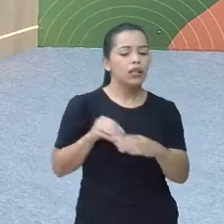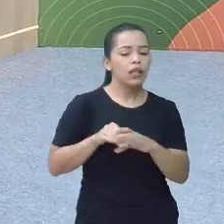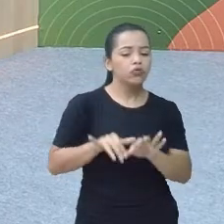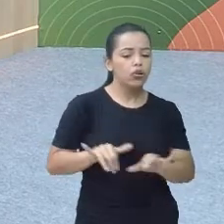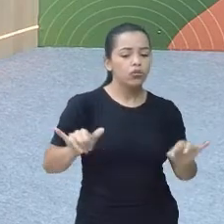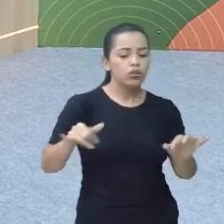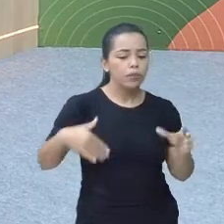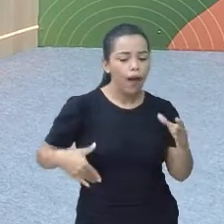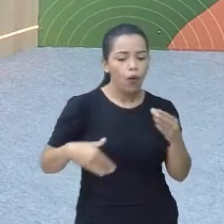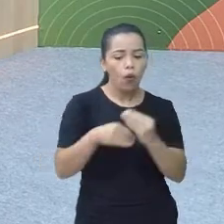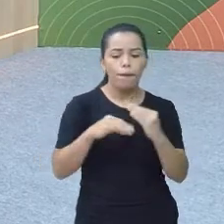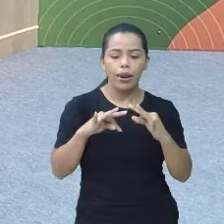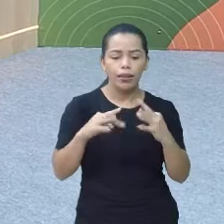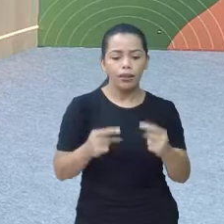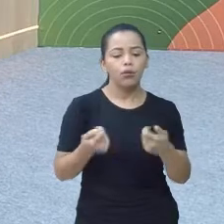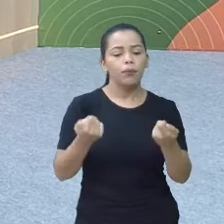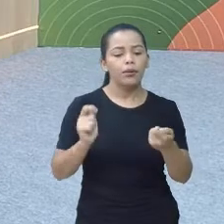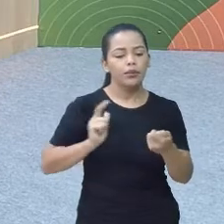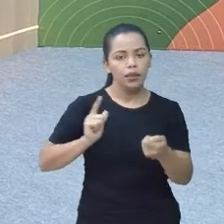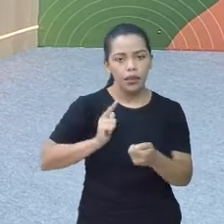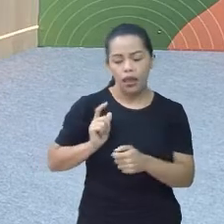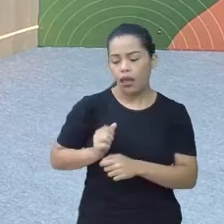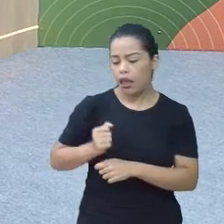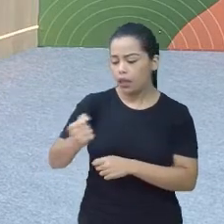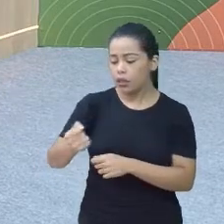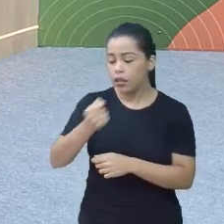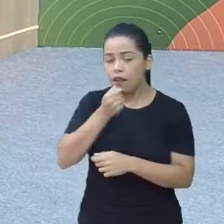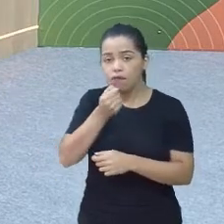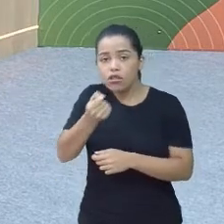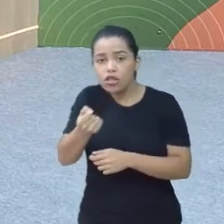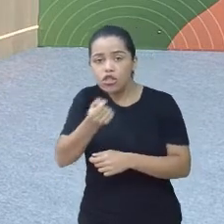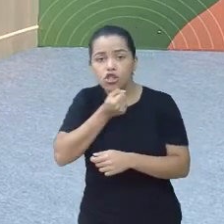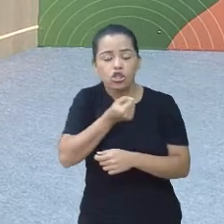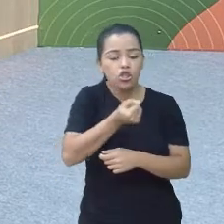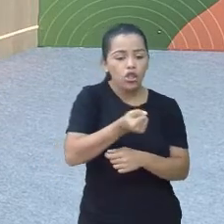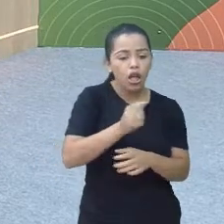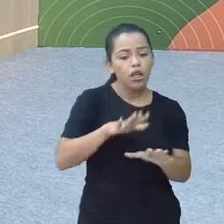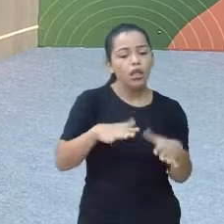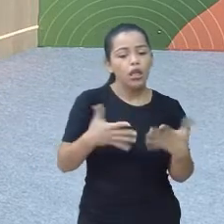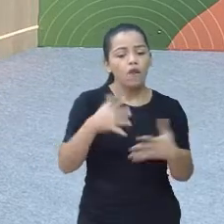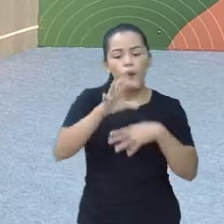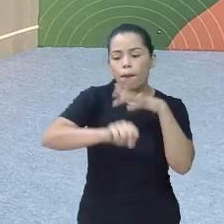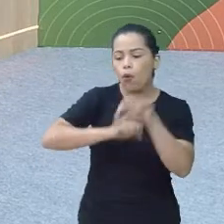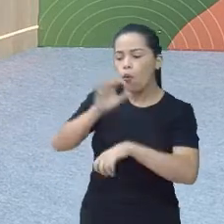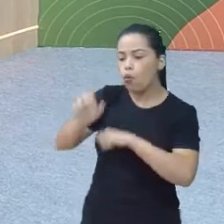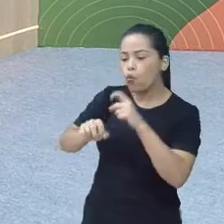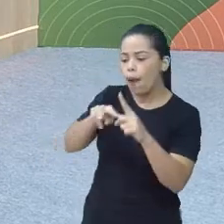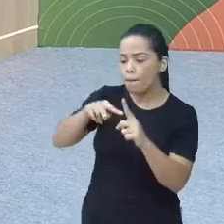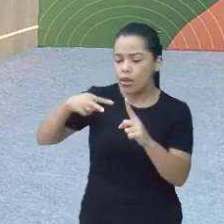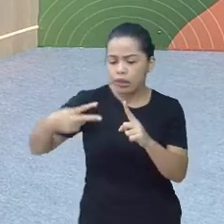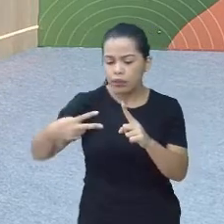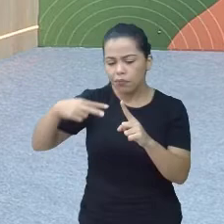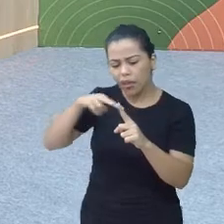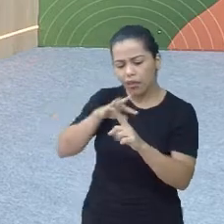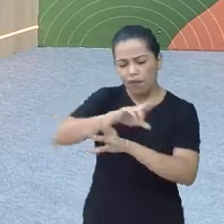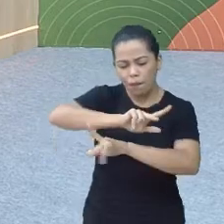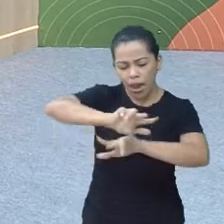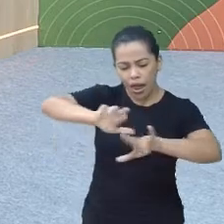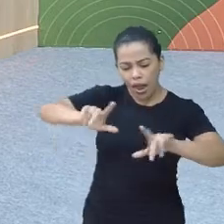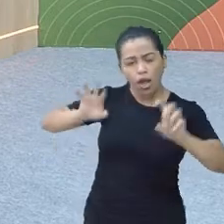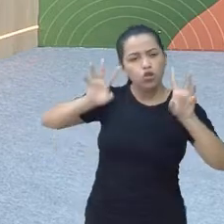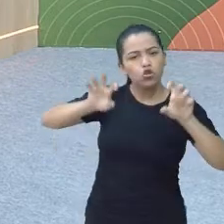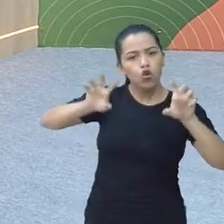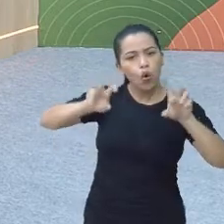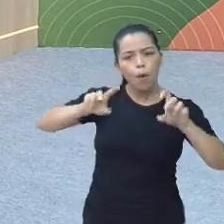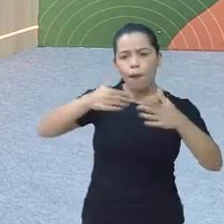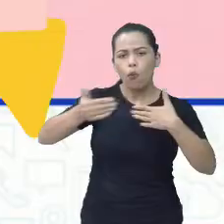Ela pode conter entrevistas em que eu busco os pontos de vista diferentes sobre um mesmo fato. Ela pode